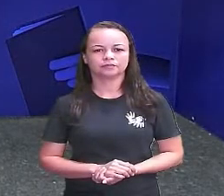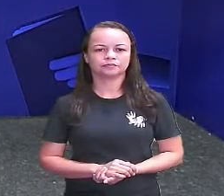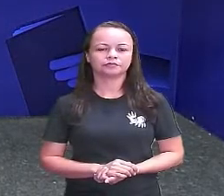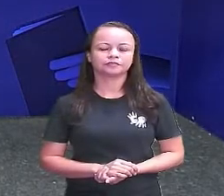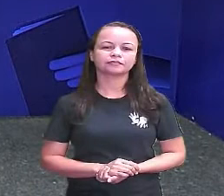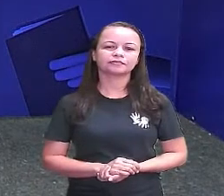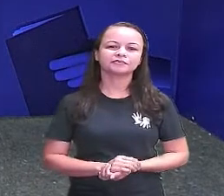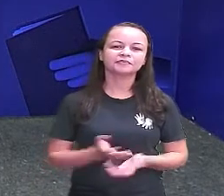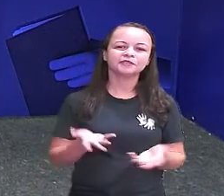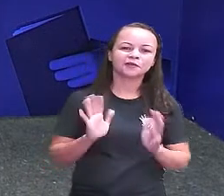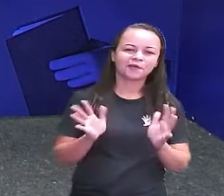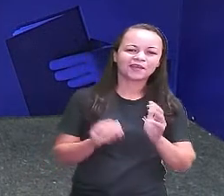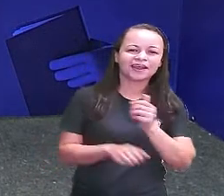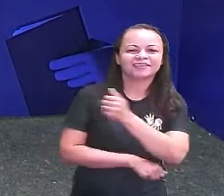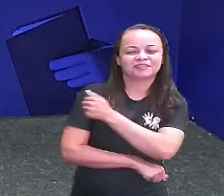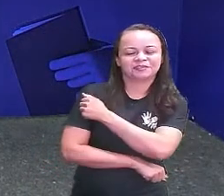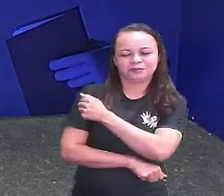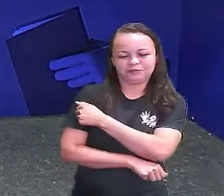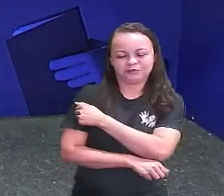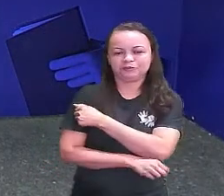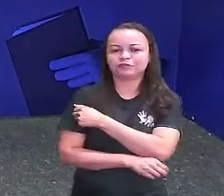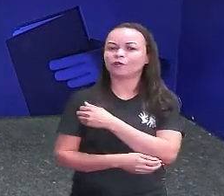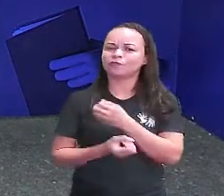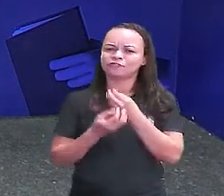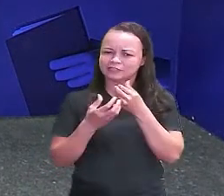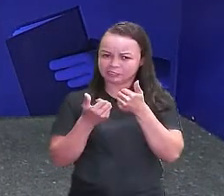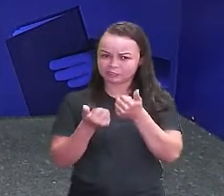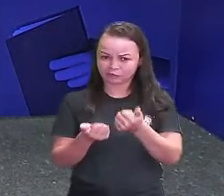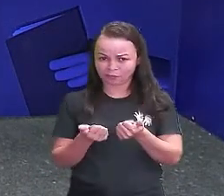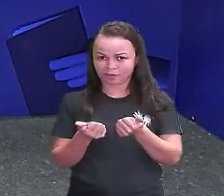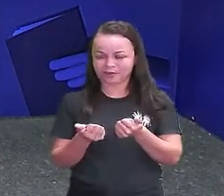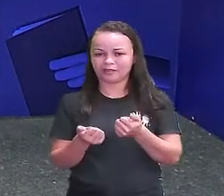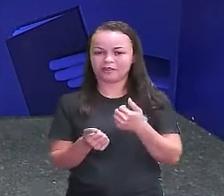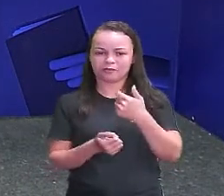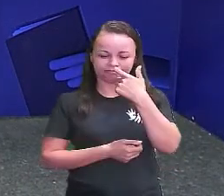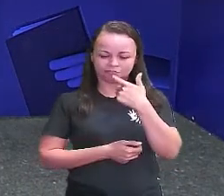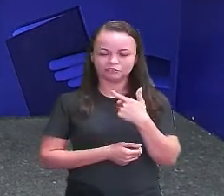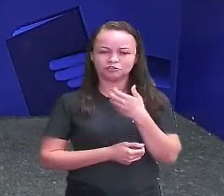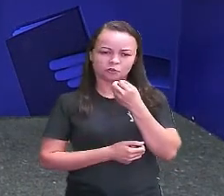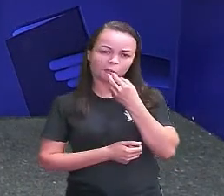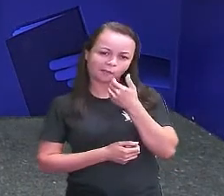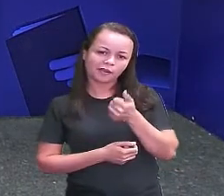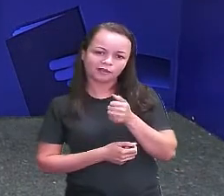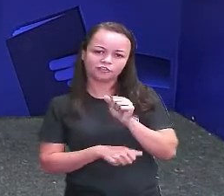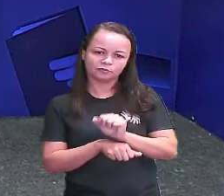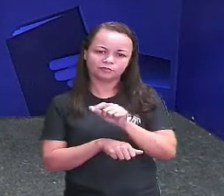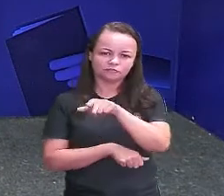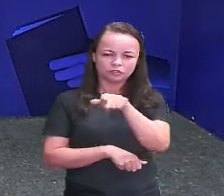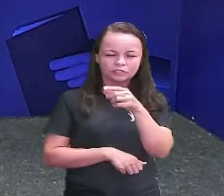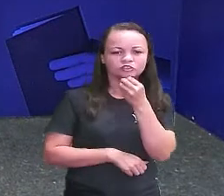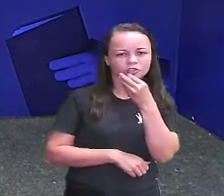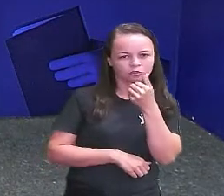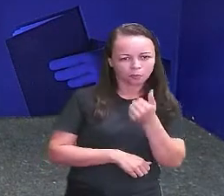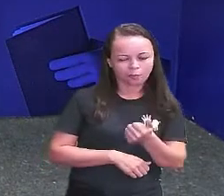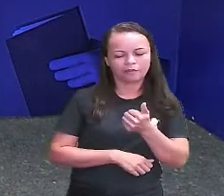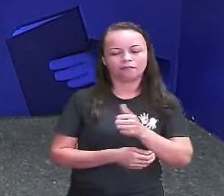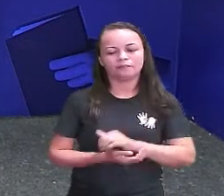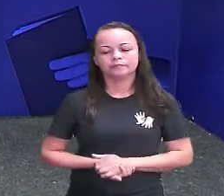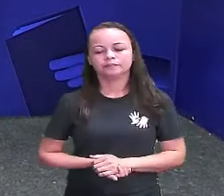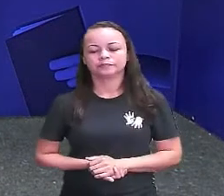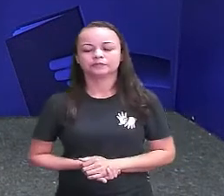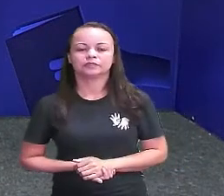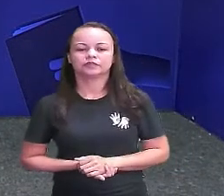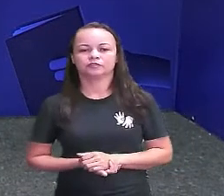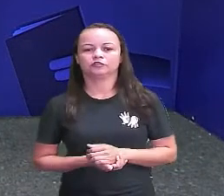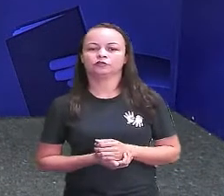Olá, meus amores! Como é que vocês estão? Eu estou bem e eu espero que você também estejam bem. Sejam bem-vindos